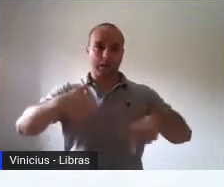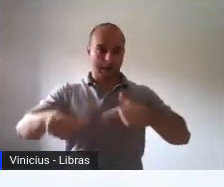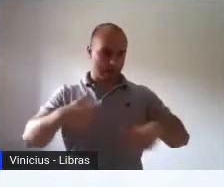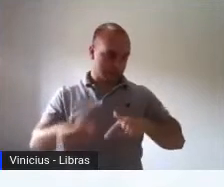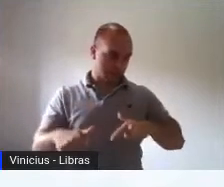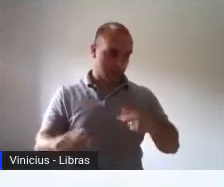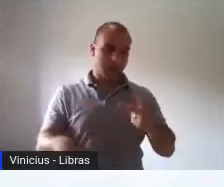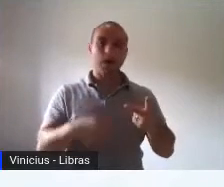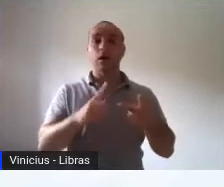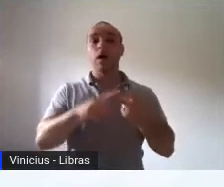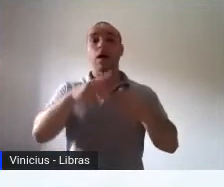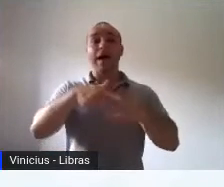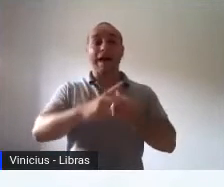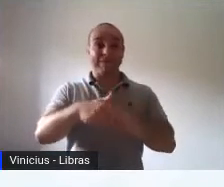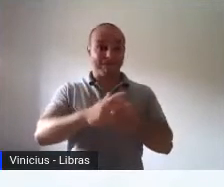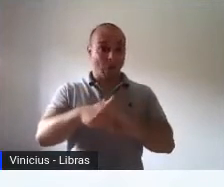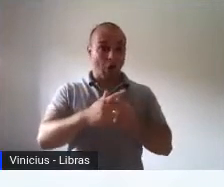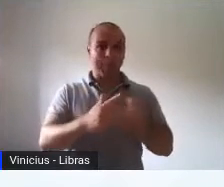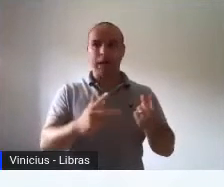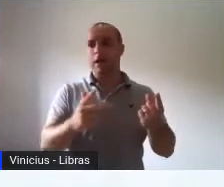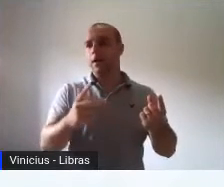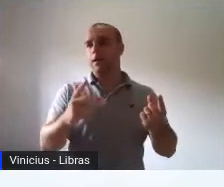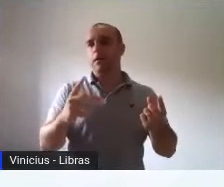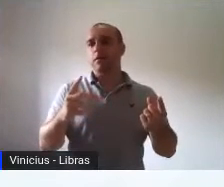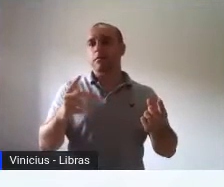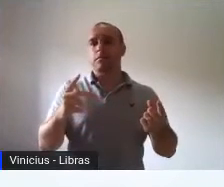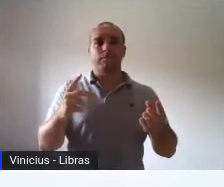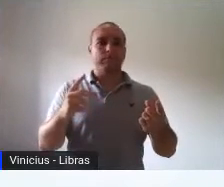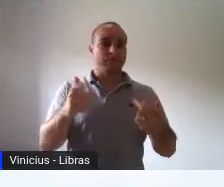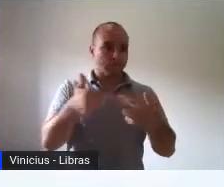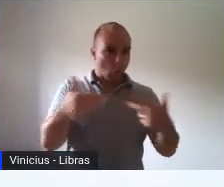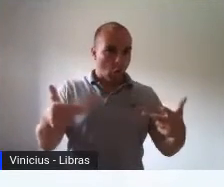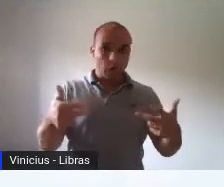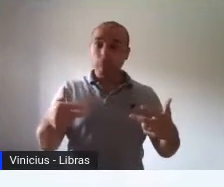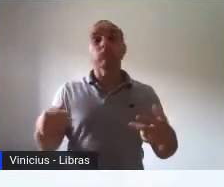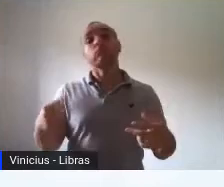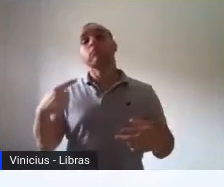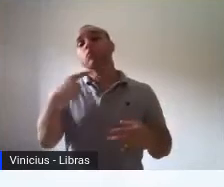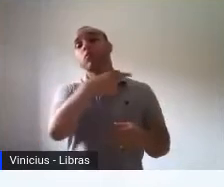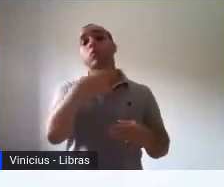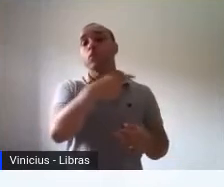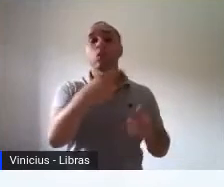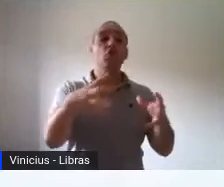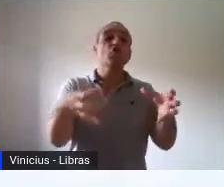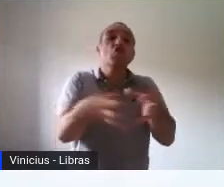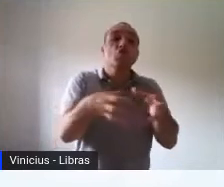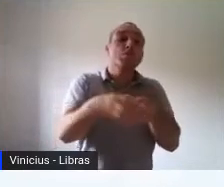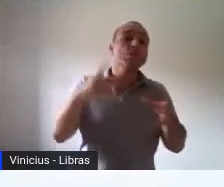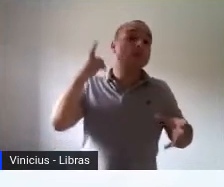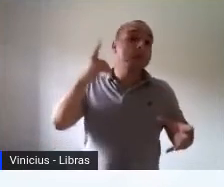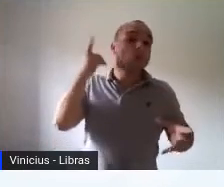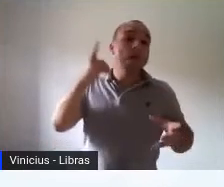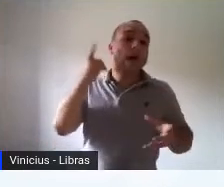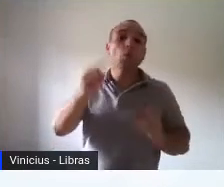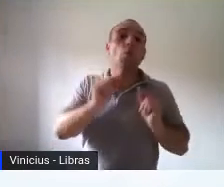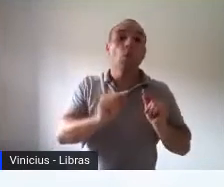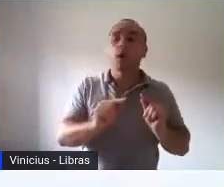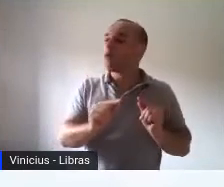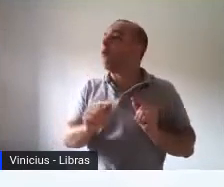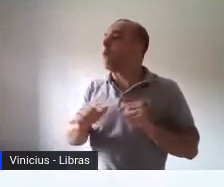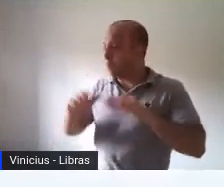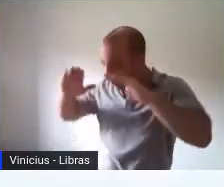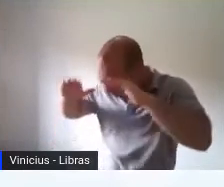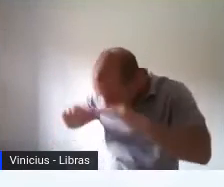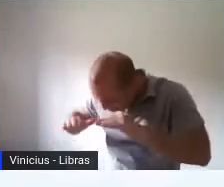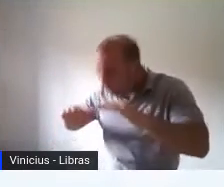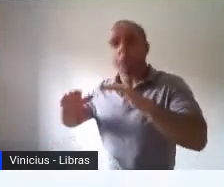Congresso. Então, ele tem um cúmplice assim, muito próximo a ele, que deveria, nesse momento agora, parece que... Mas a gente não sabe até que